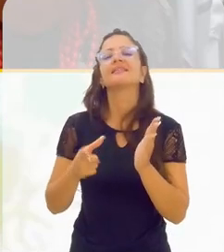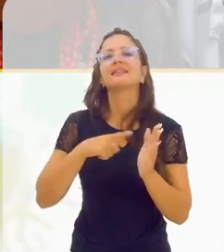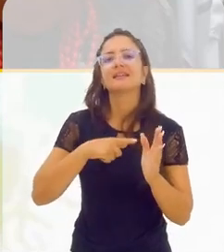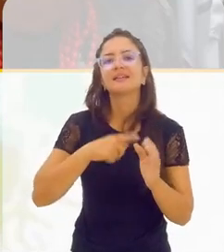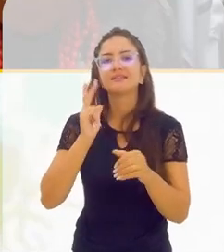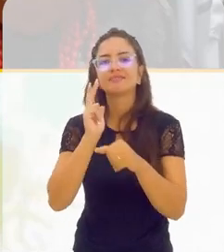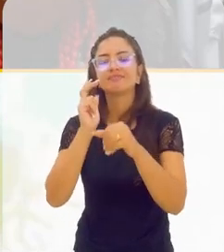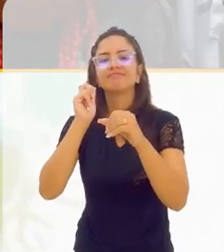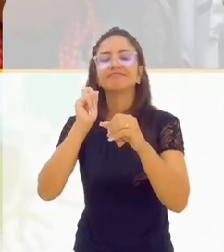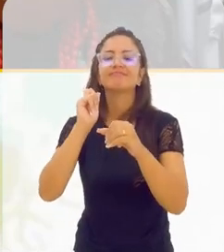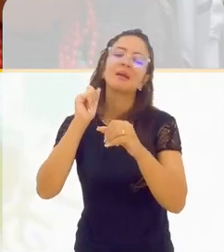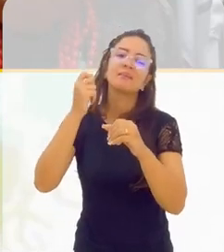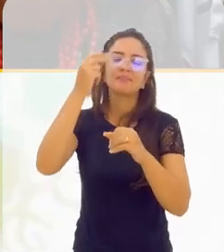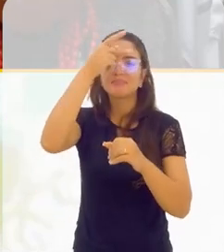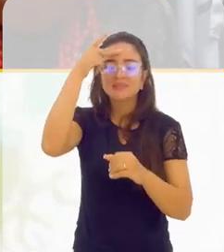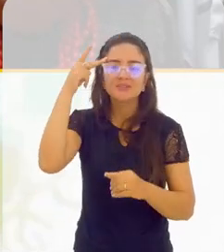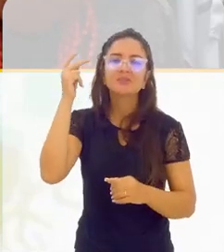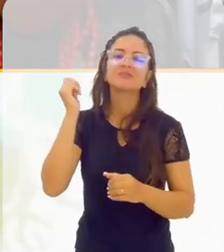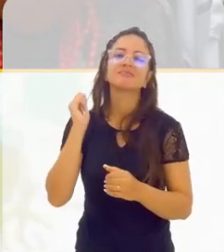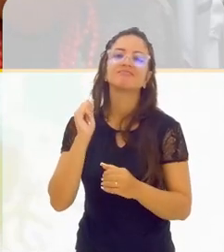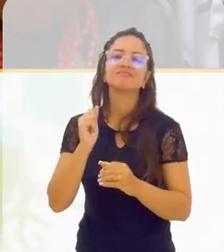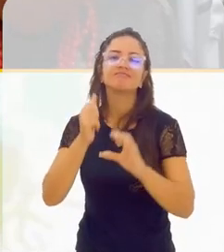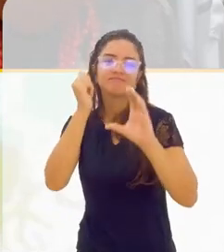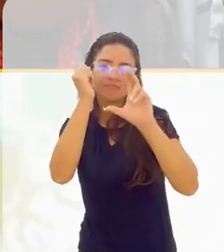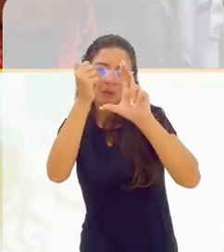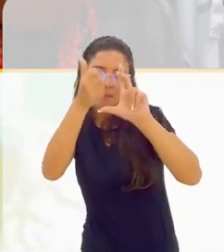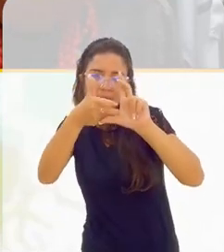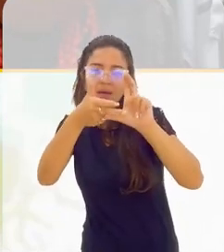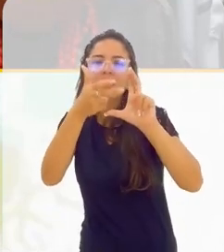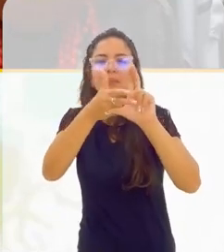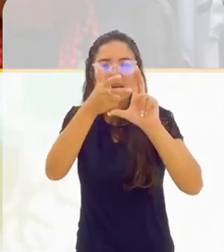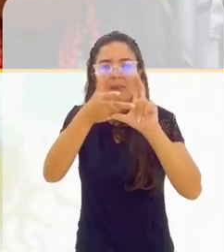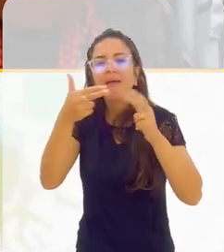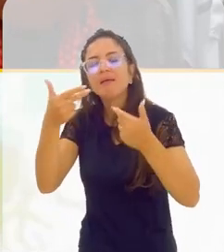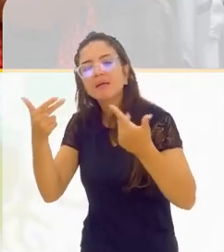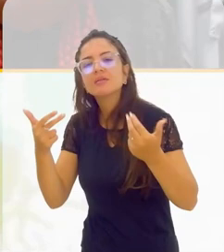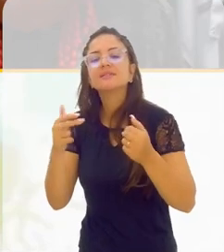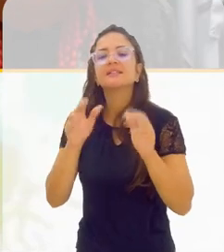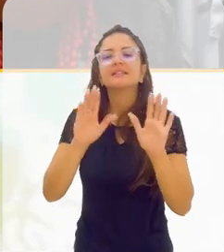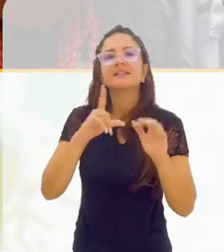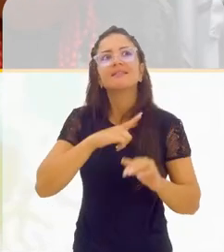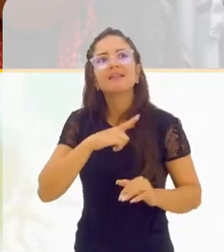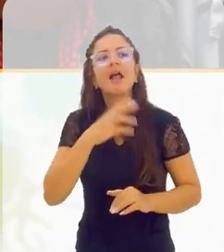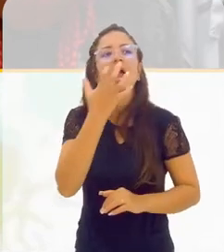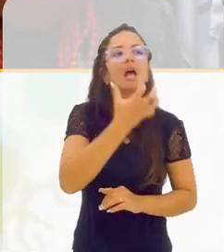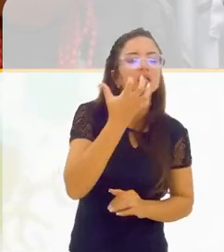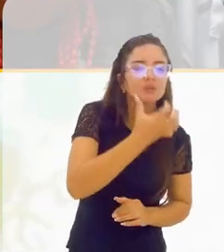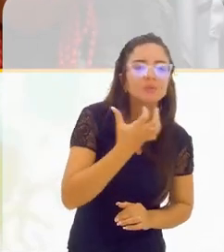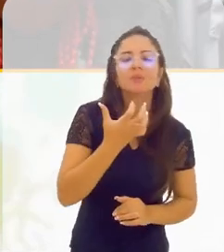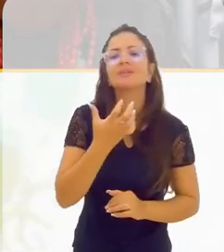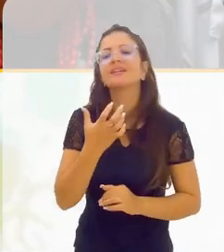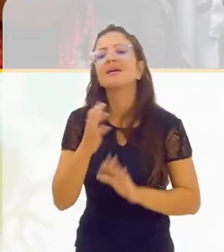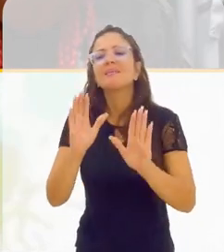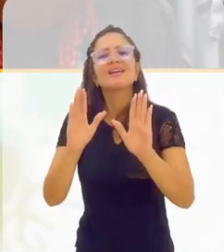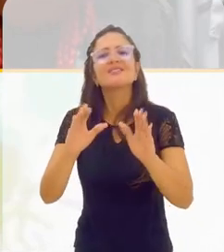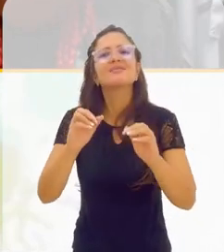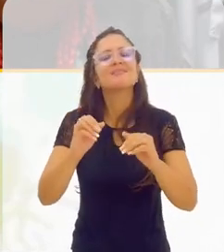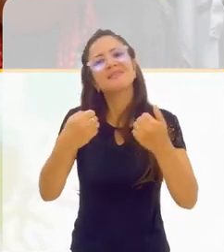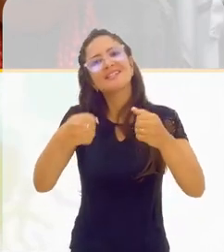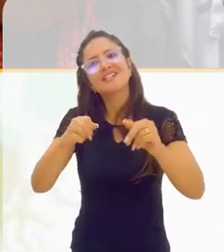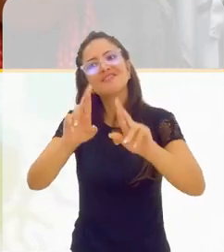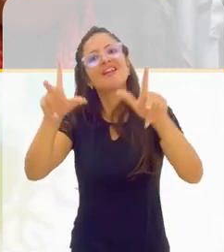cenógrafo vem cantor vem cantora eu falei assim não vamos diversificar esses olhares aí para não ficar né